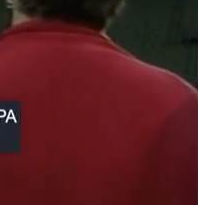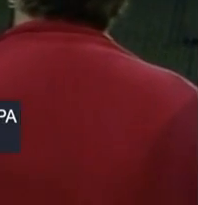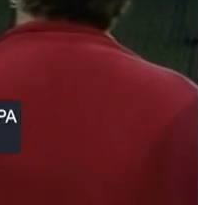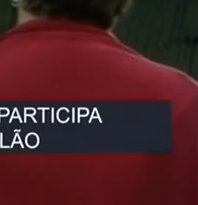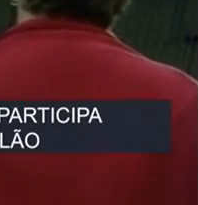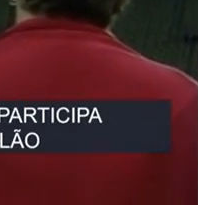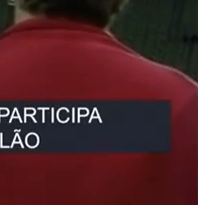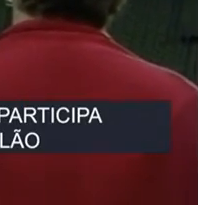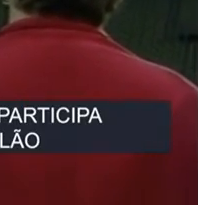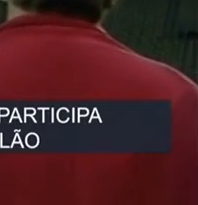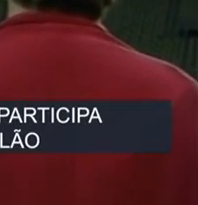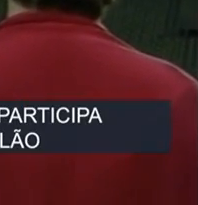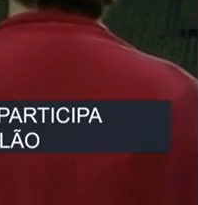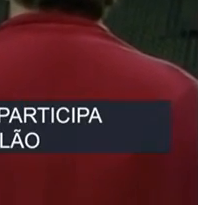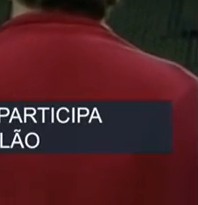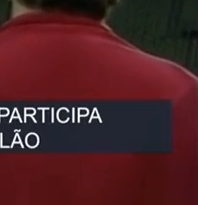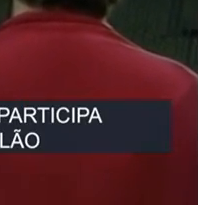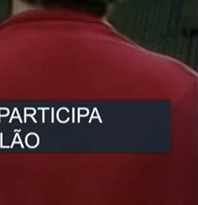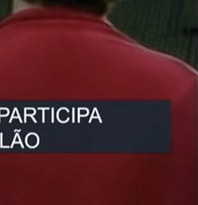Nós vemos ali